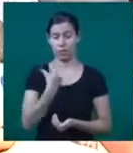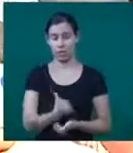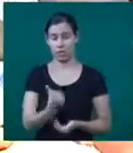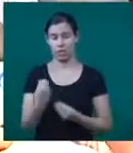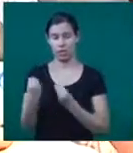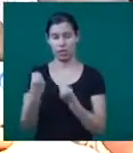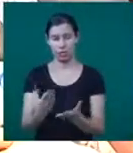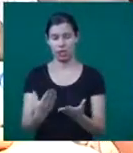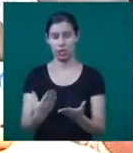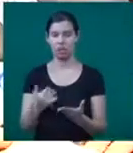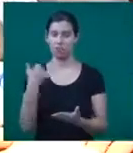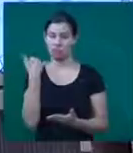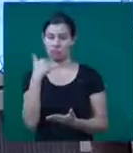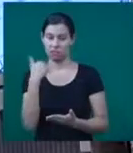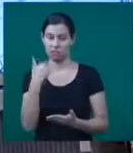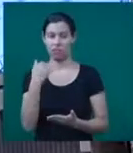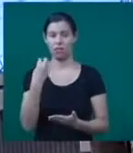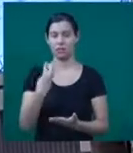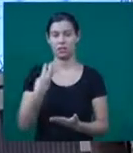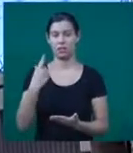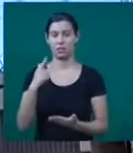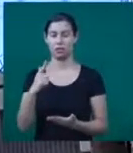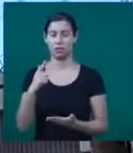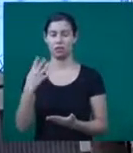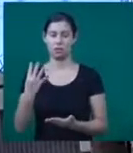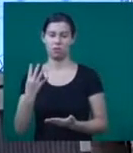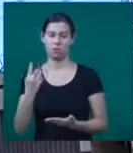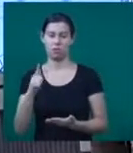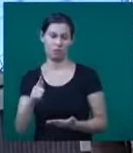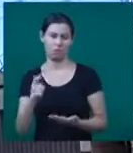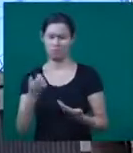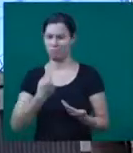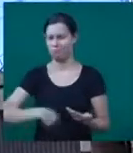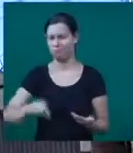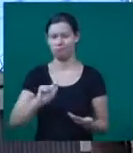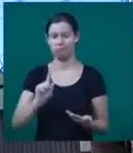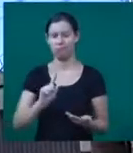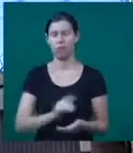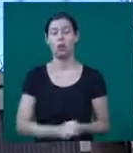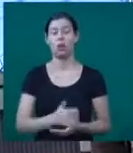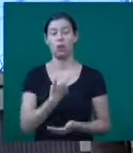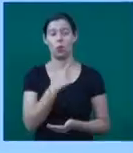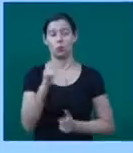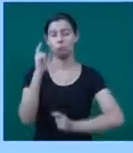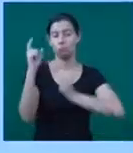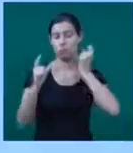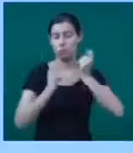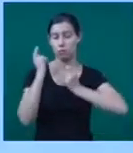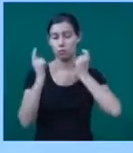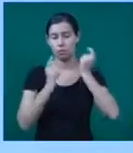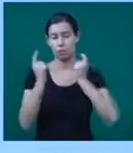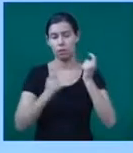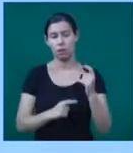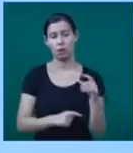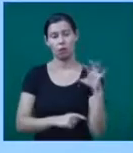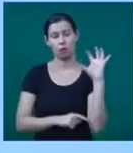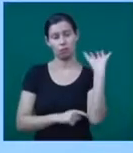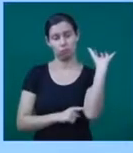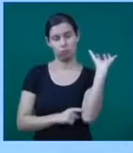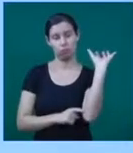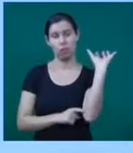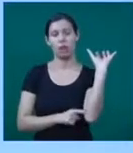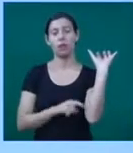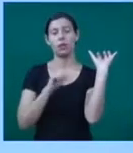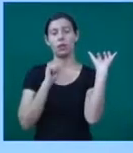4G, Wi-Fi, Bluetooth, tudo isso. Outra preocupação são as torres de telefonia. Um celular, por exemplo, emite 5